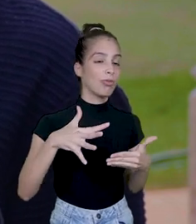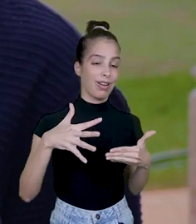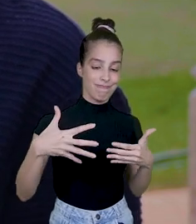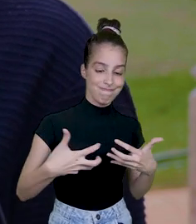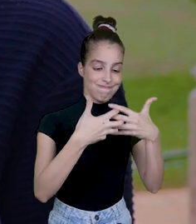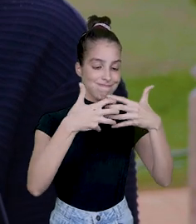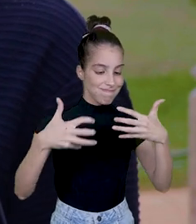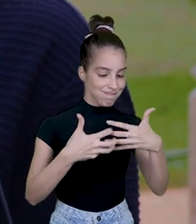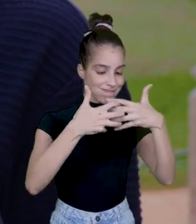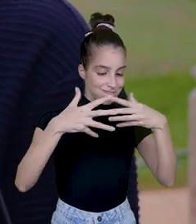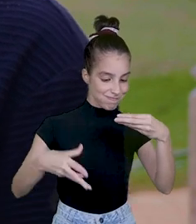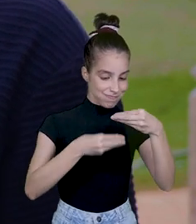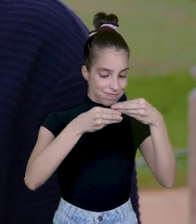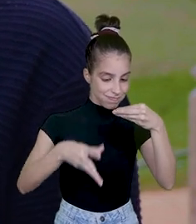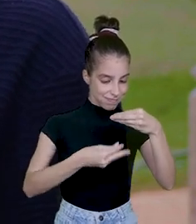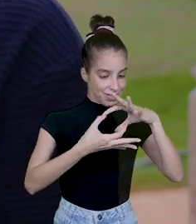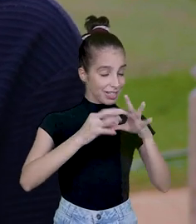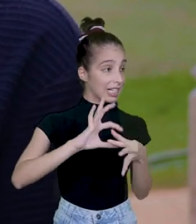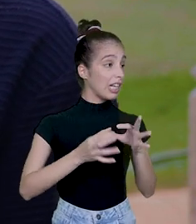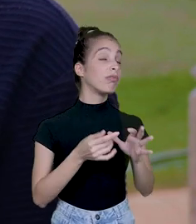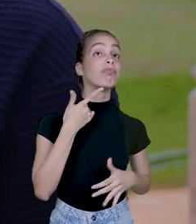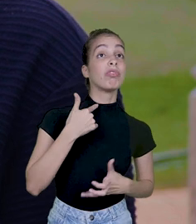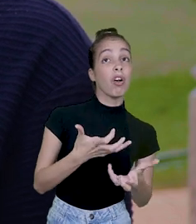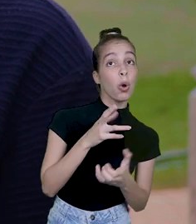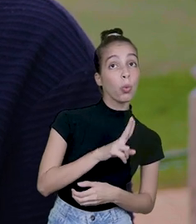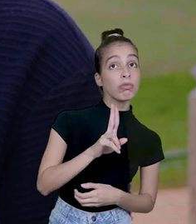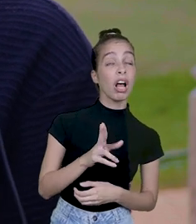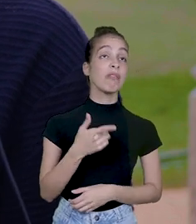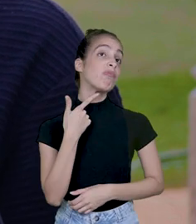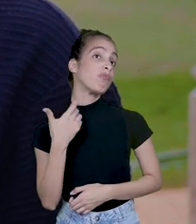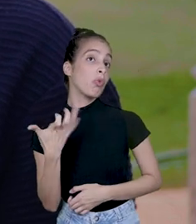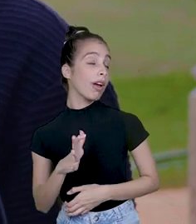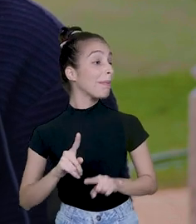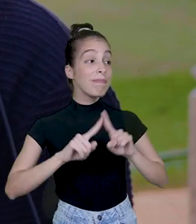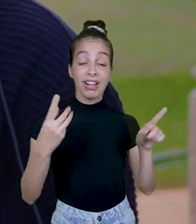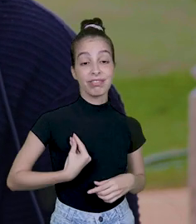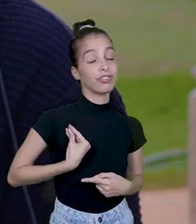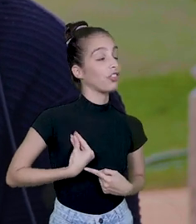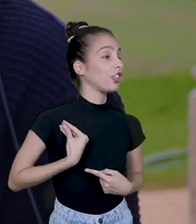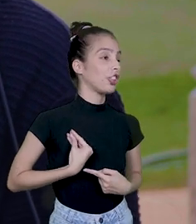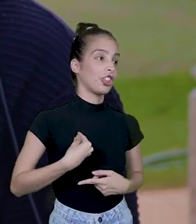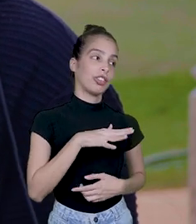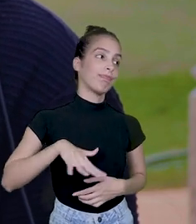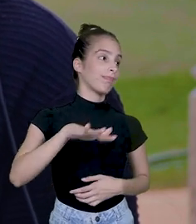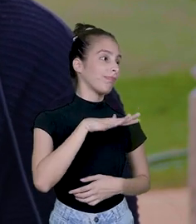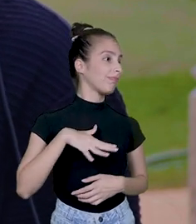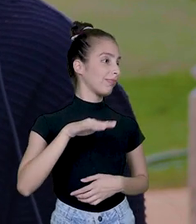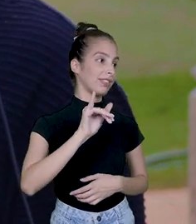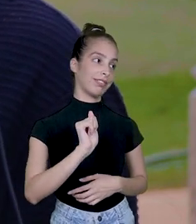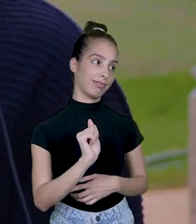E se a gente quiser ou não utilizar a gente vai vai acabar utilizando tá vai tá na na nossa vida né então